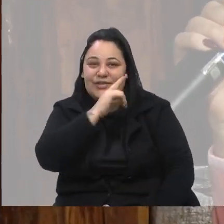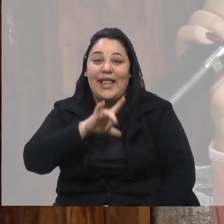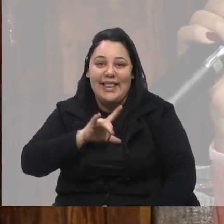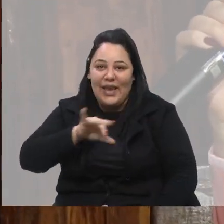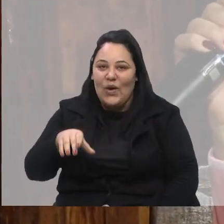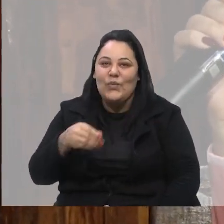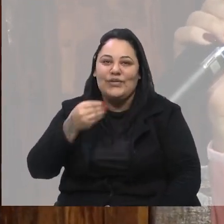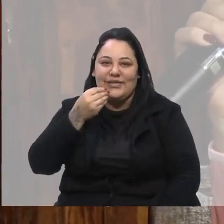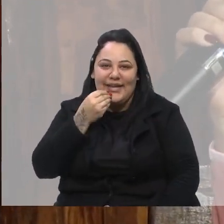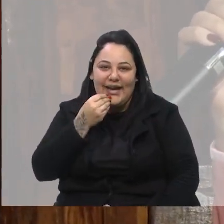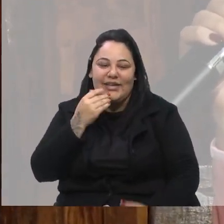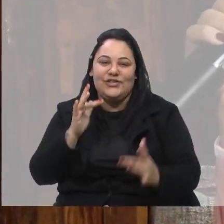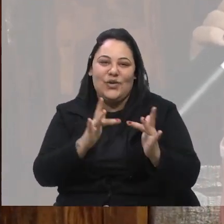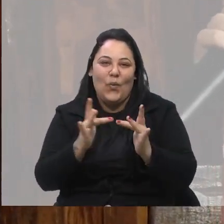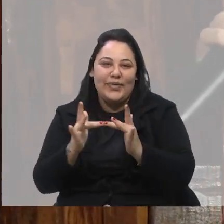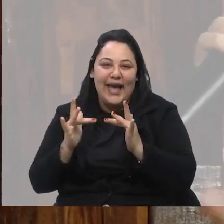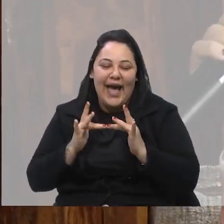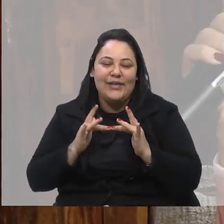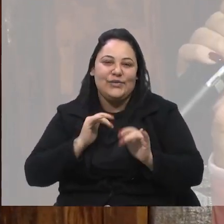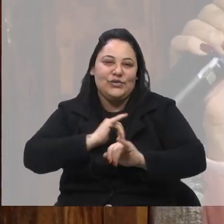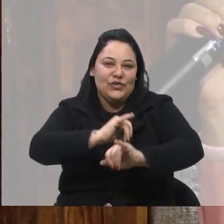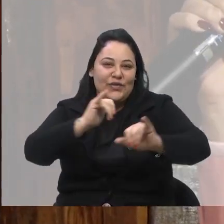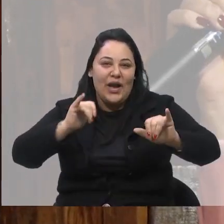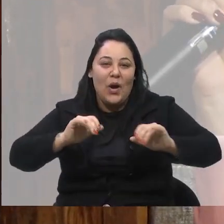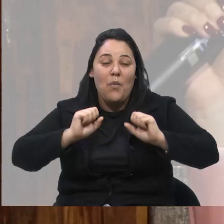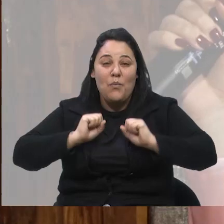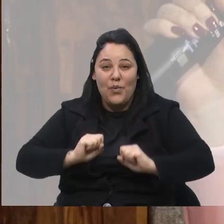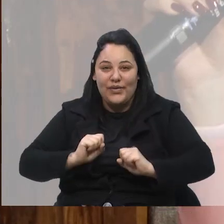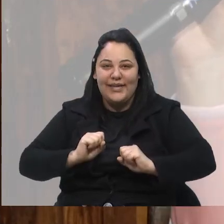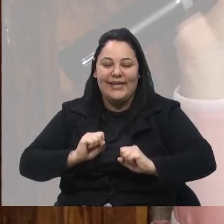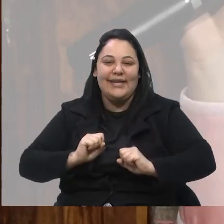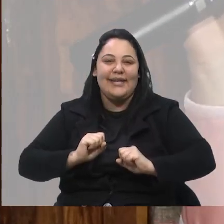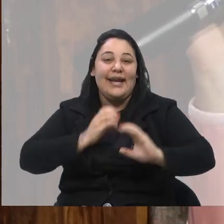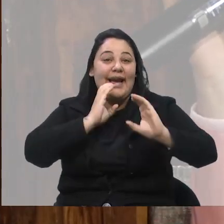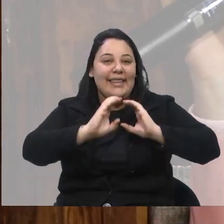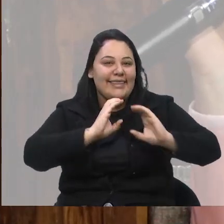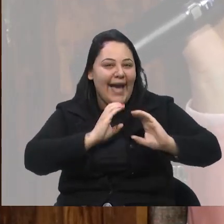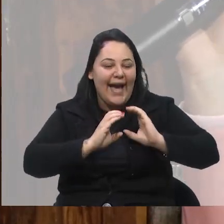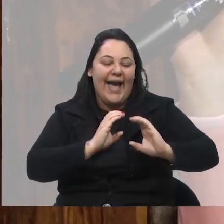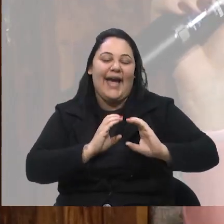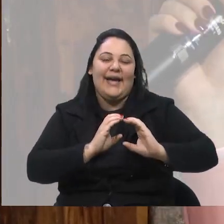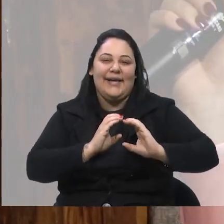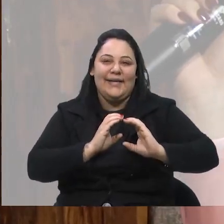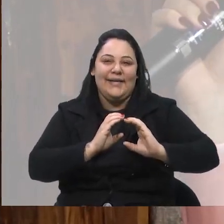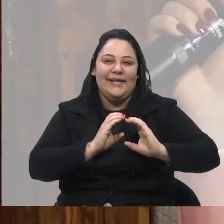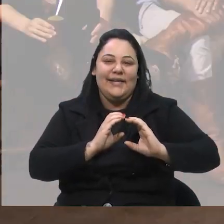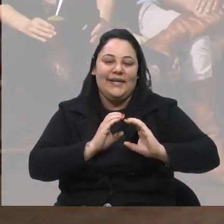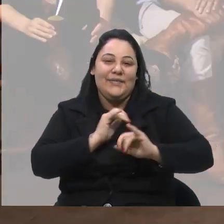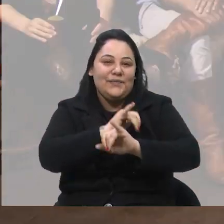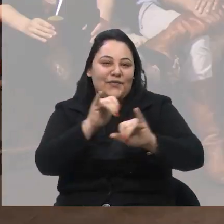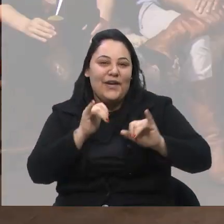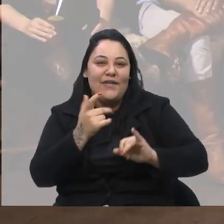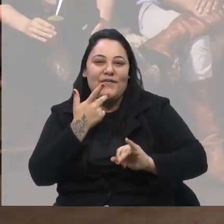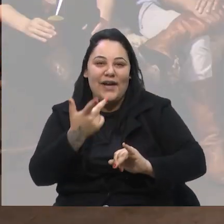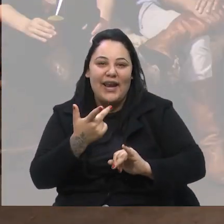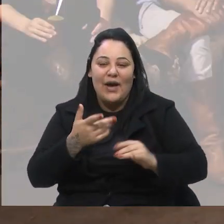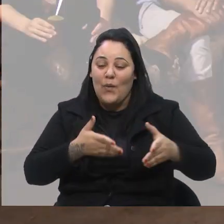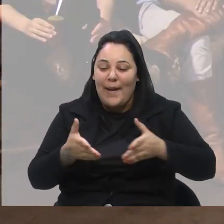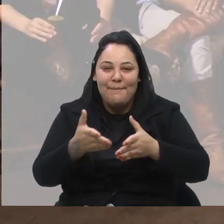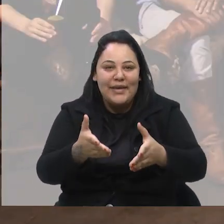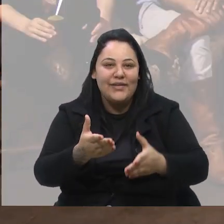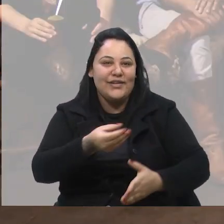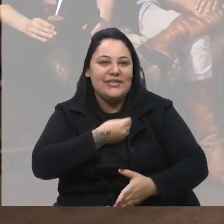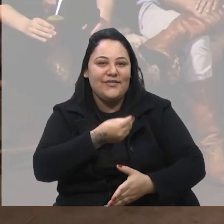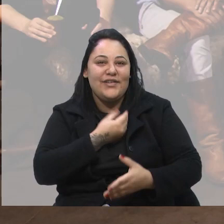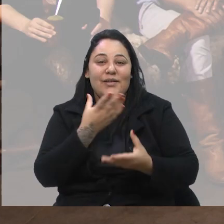essas oportunidades de poder chegar num programa e cantar, de poder chegar num programa e falar sobre a nossa trajetória.